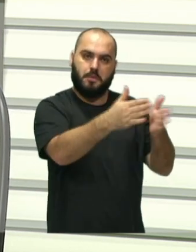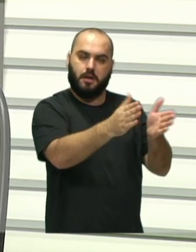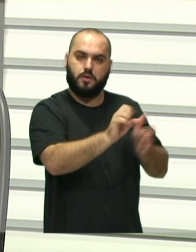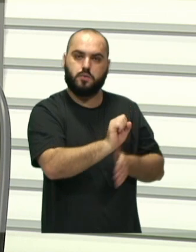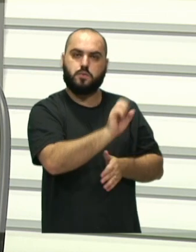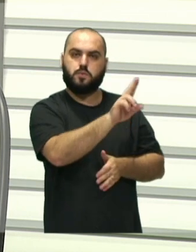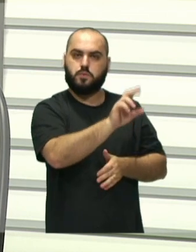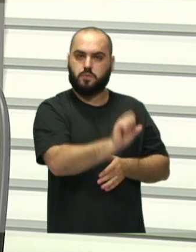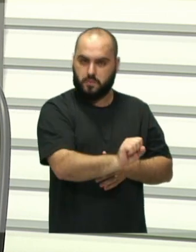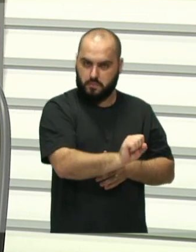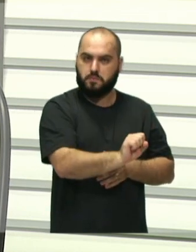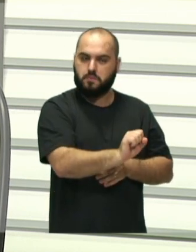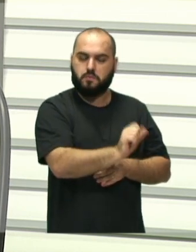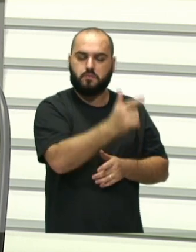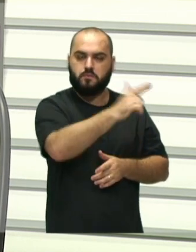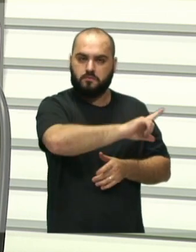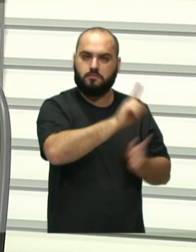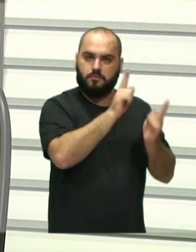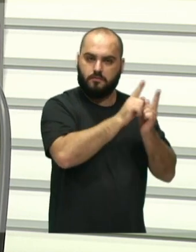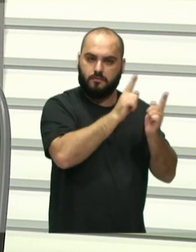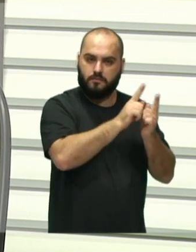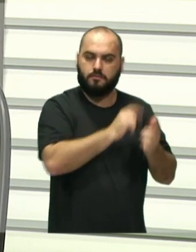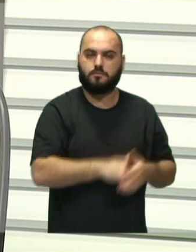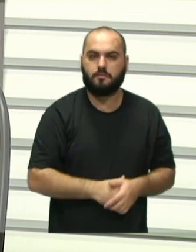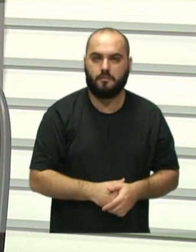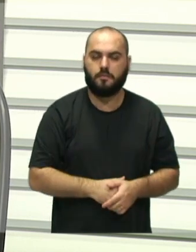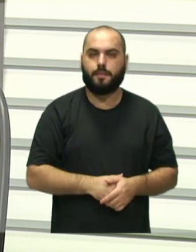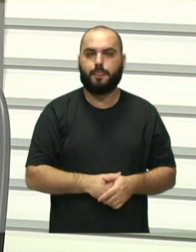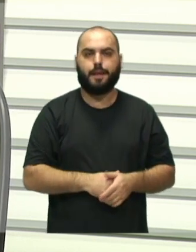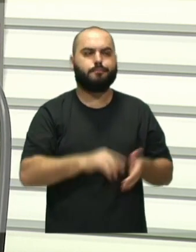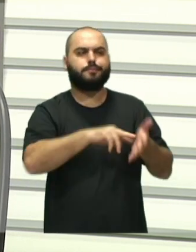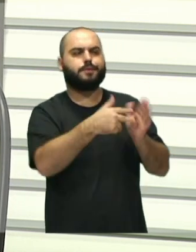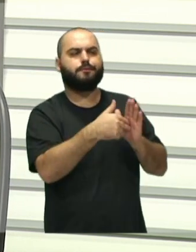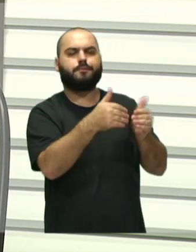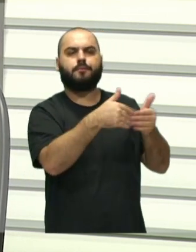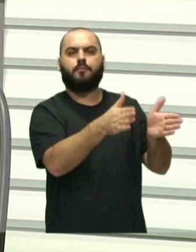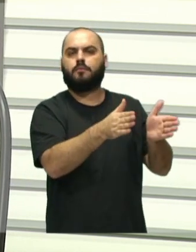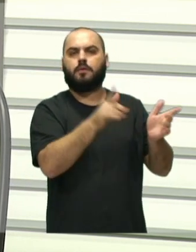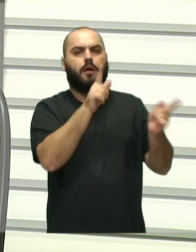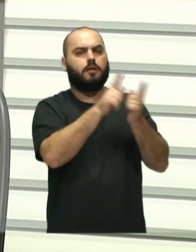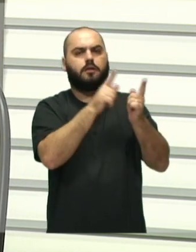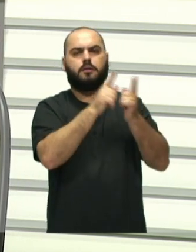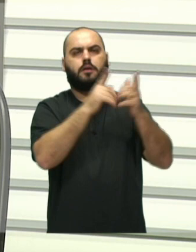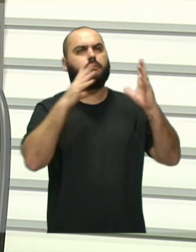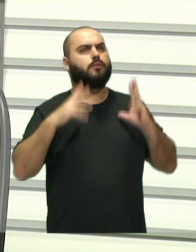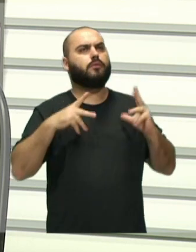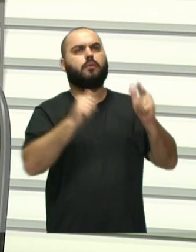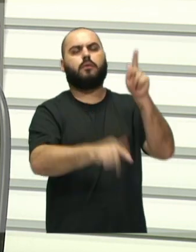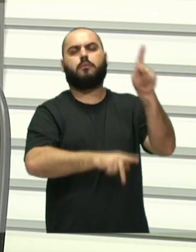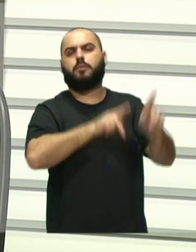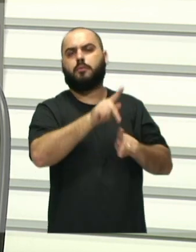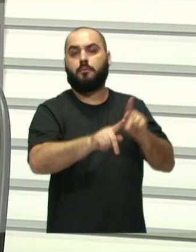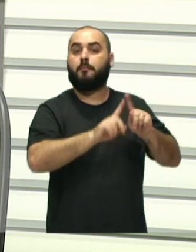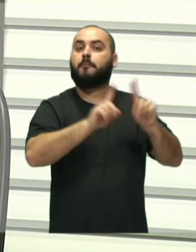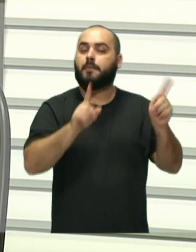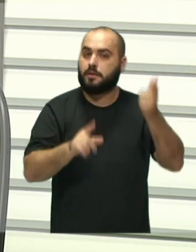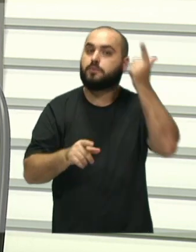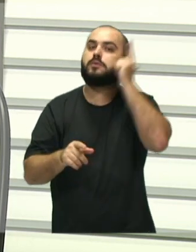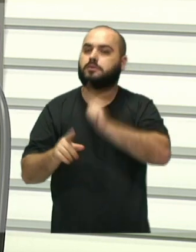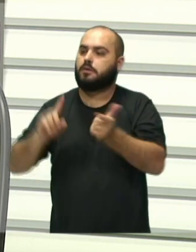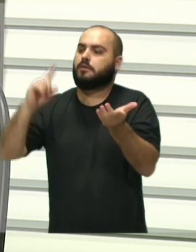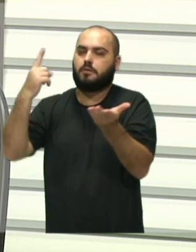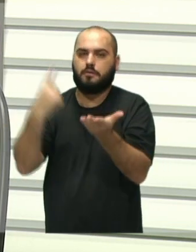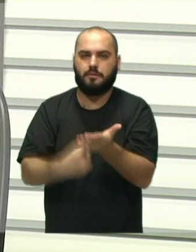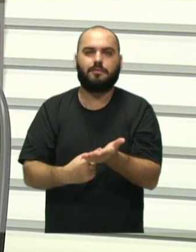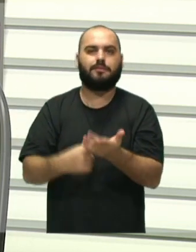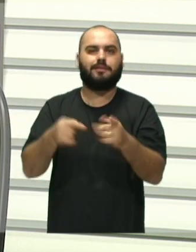é o que não é um hospital SUS o que que significa Que É Que Tem que atender todo cidadão mas também é possível fazer os agenda